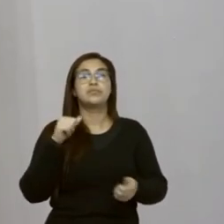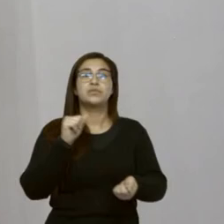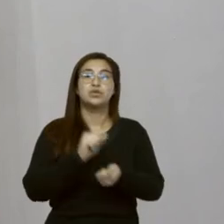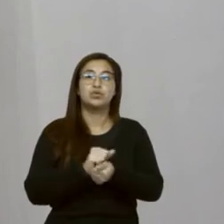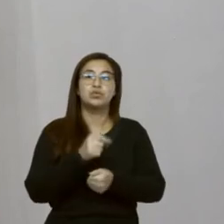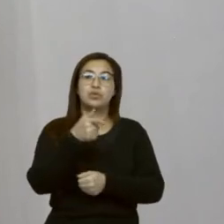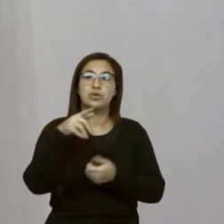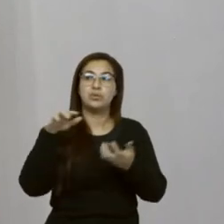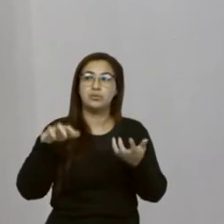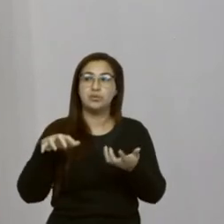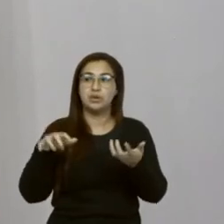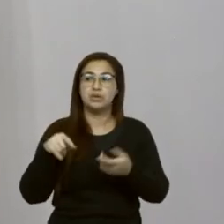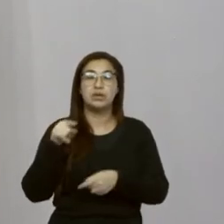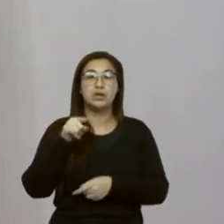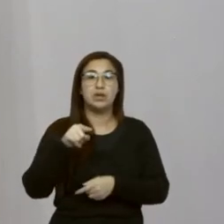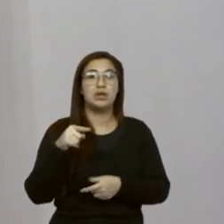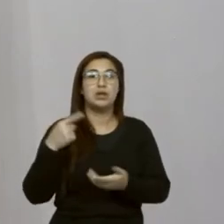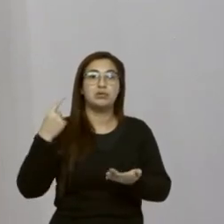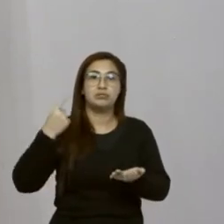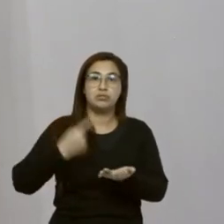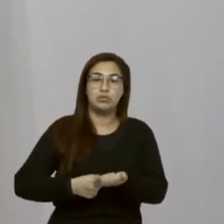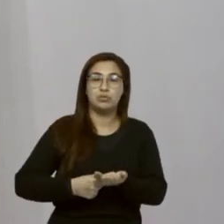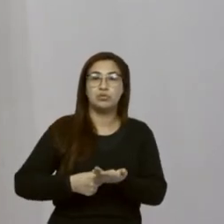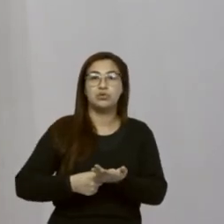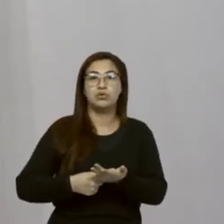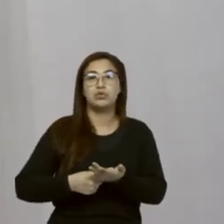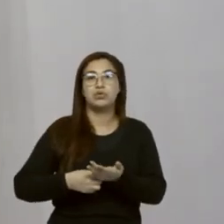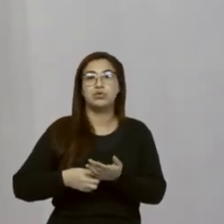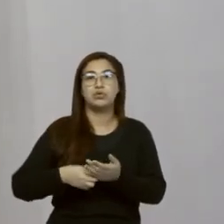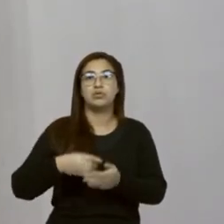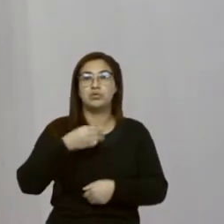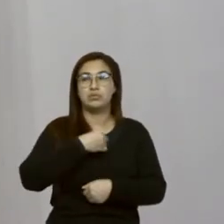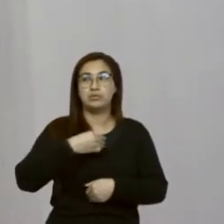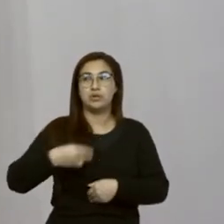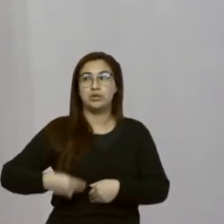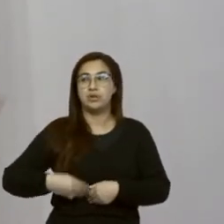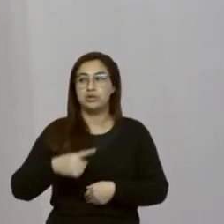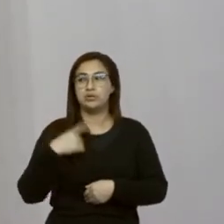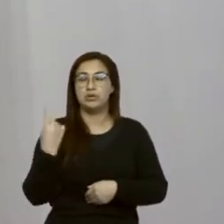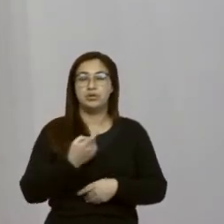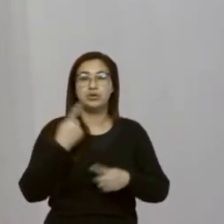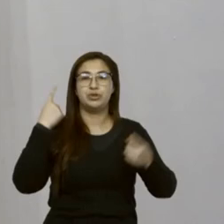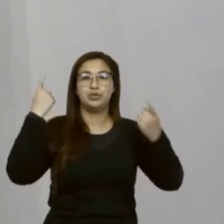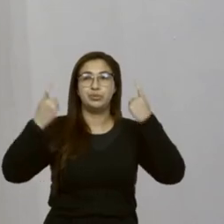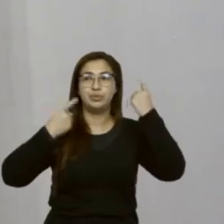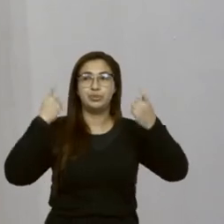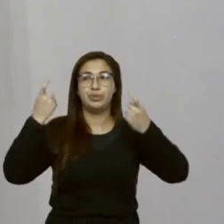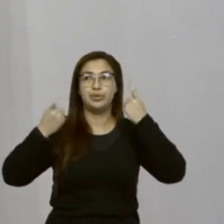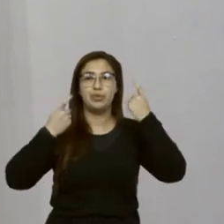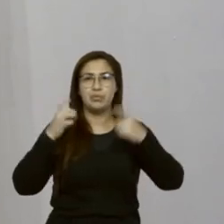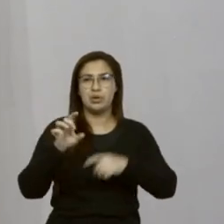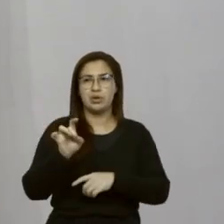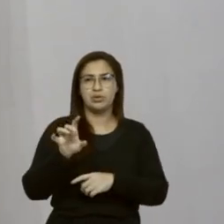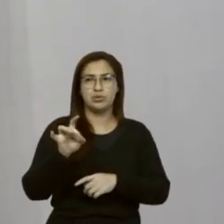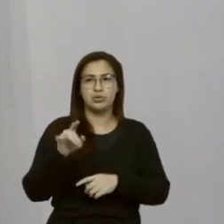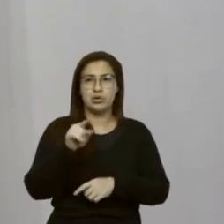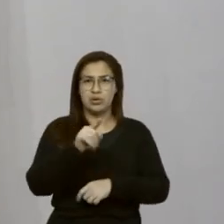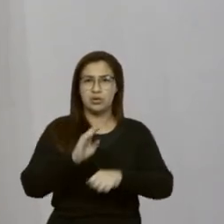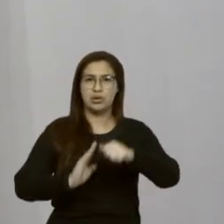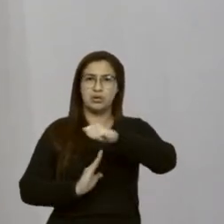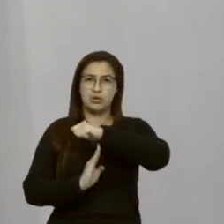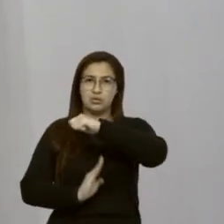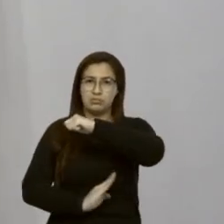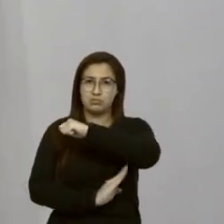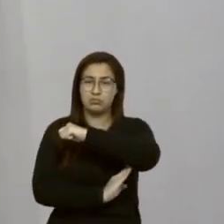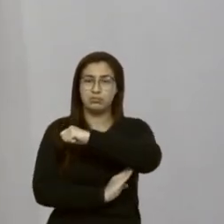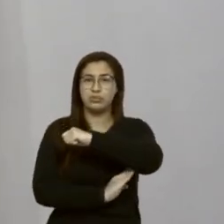audiência que ele marcou junto ao ministro, porque a nossa preocupação não é só com a ponte